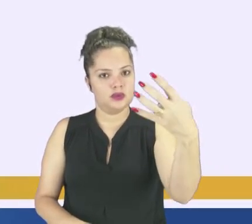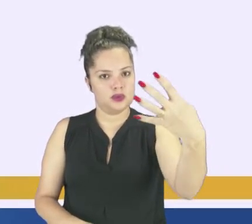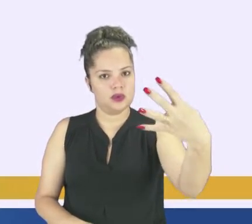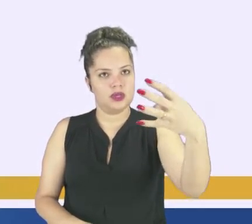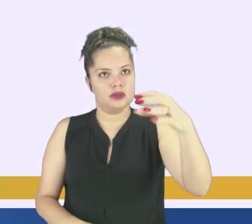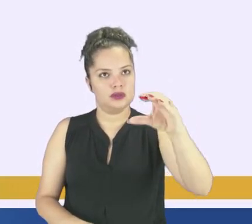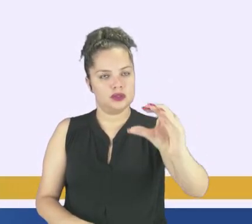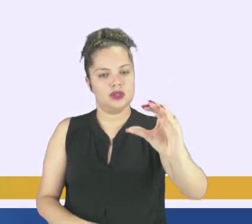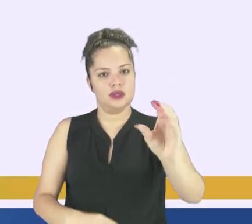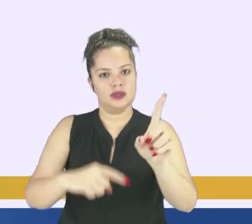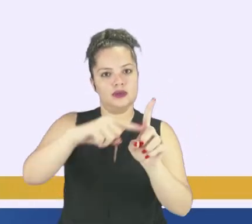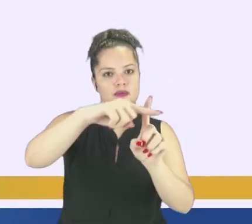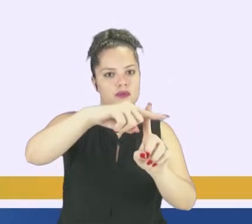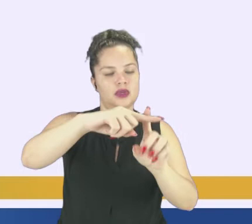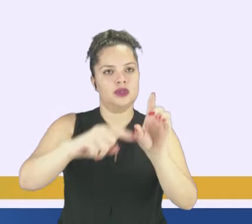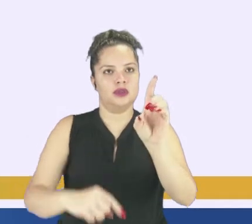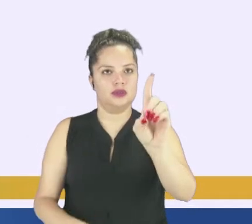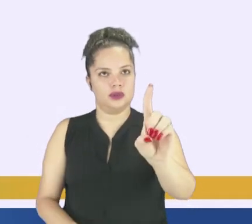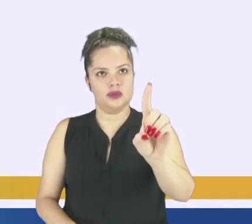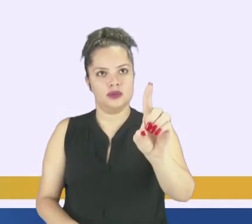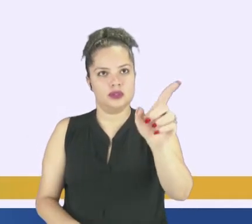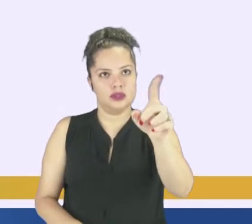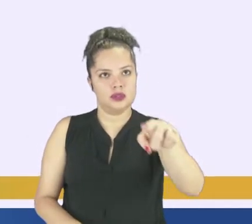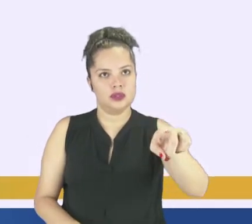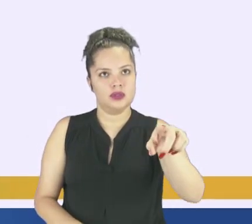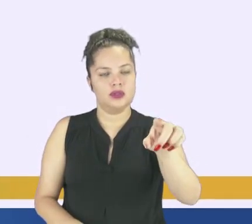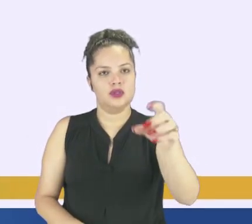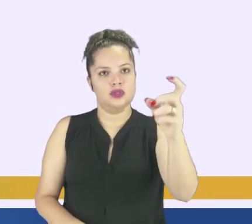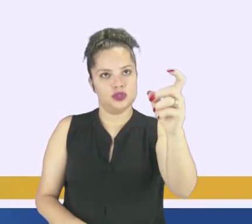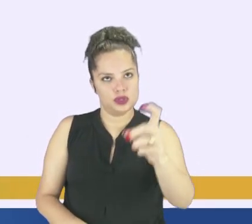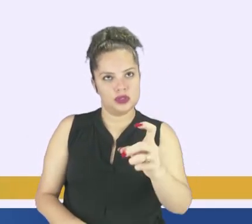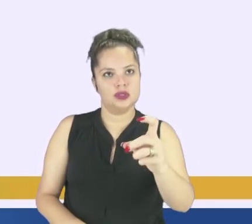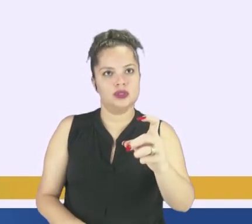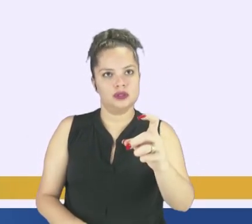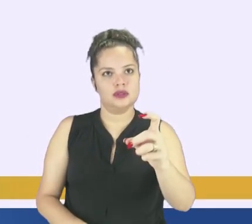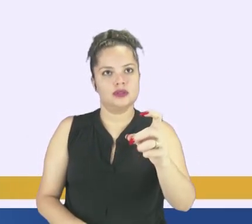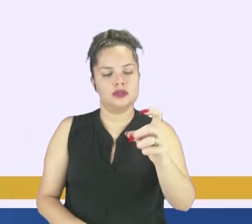dividendo. Nesse caso, nós temos um termo